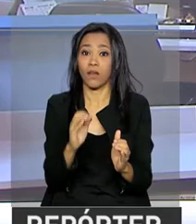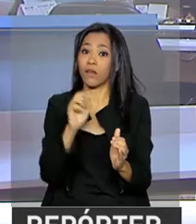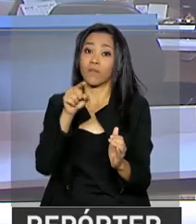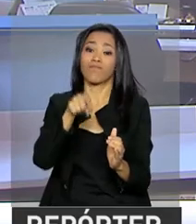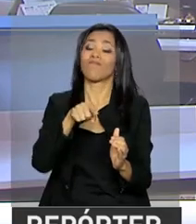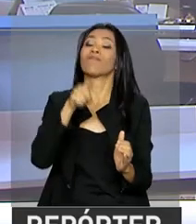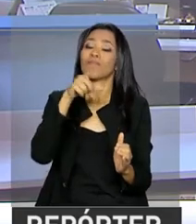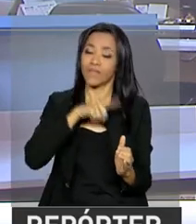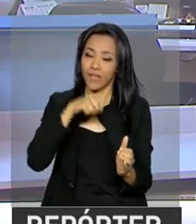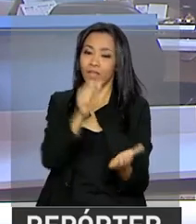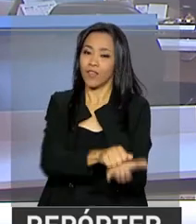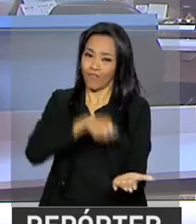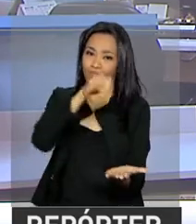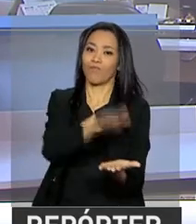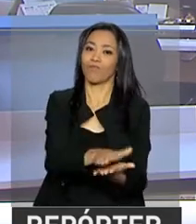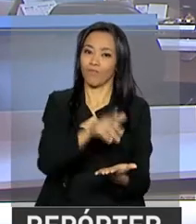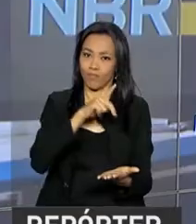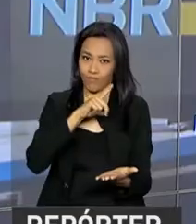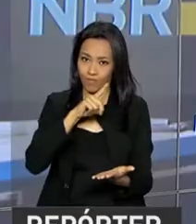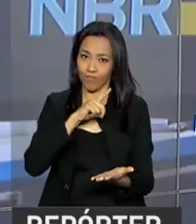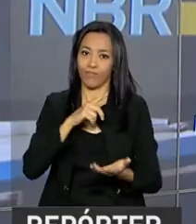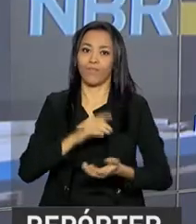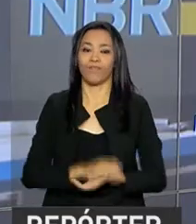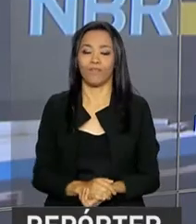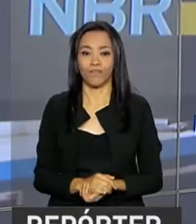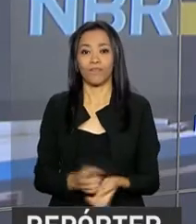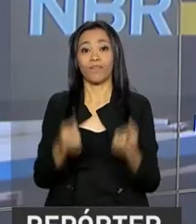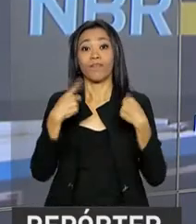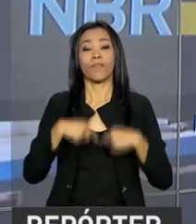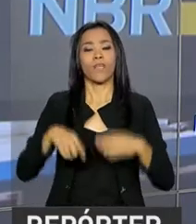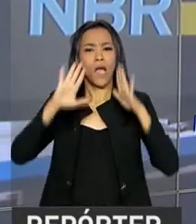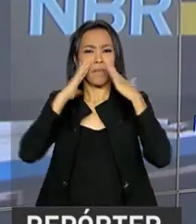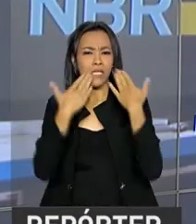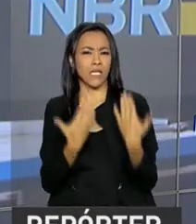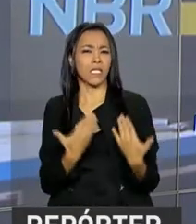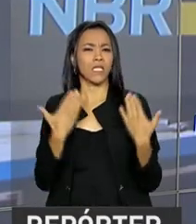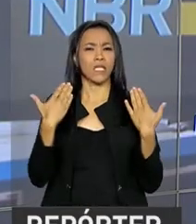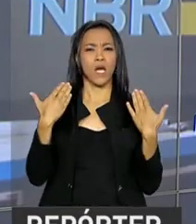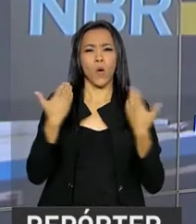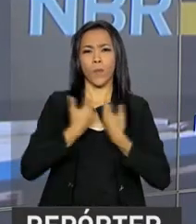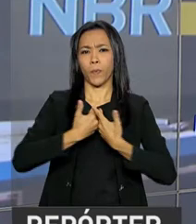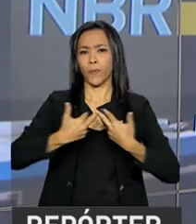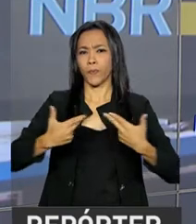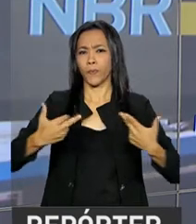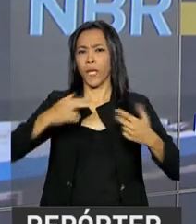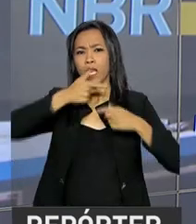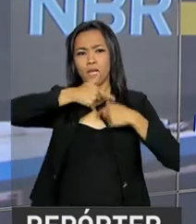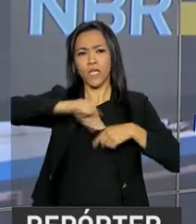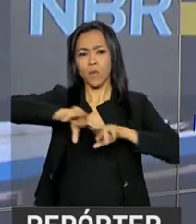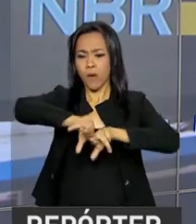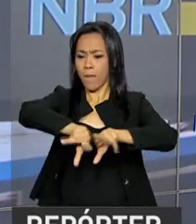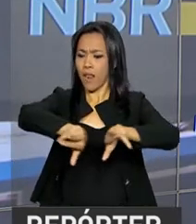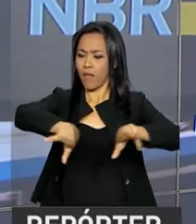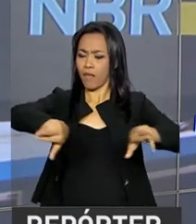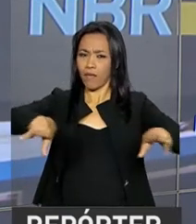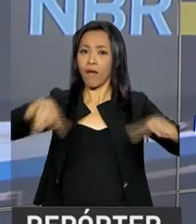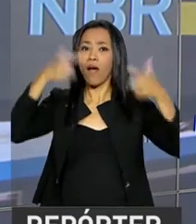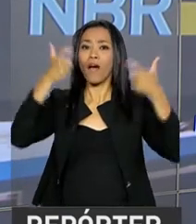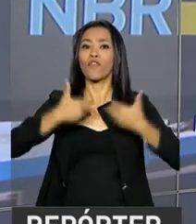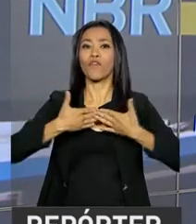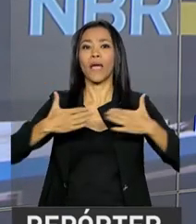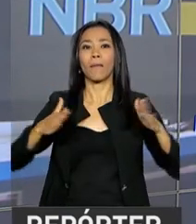pagamento estão sujeitas à multa uma exposição sobre palavras comuns a vários idiomas foi aberta no